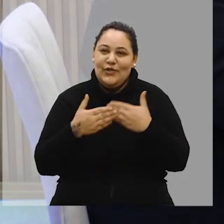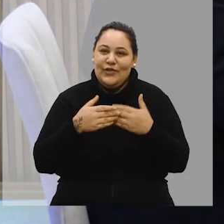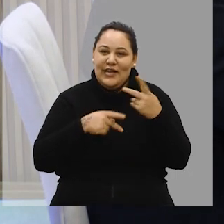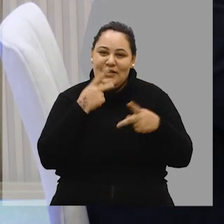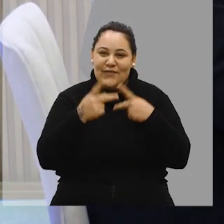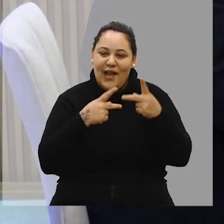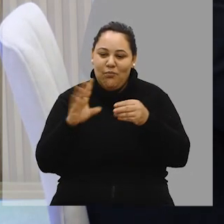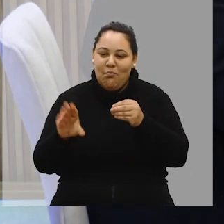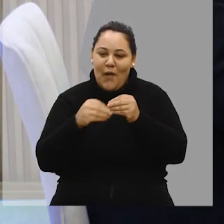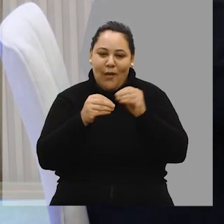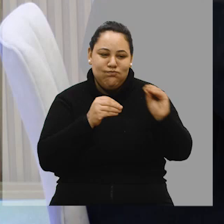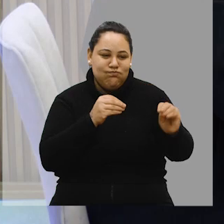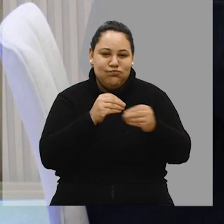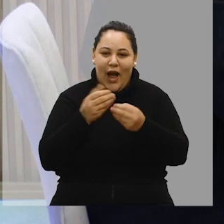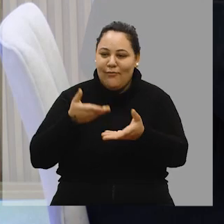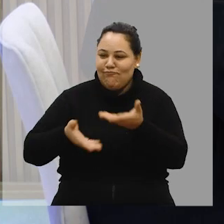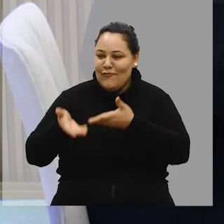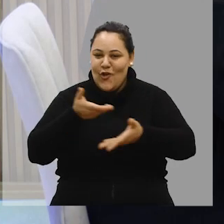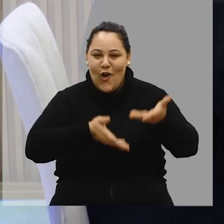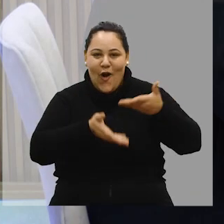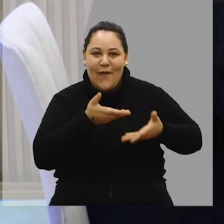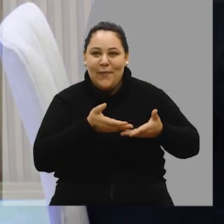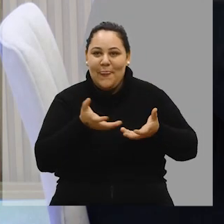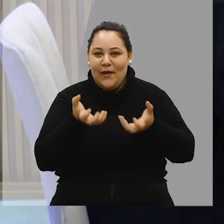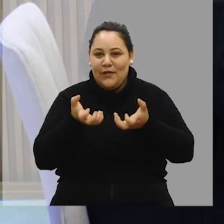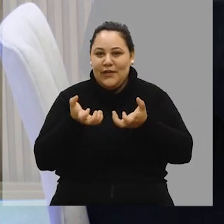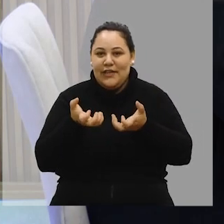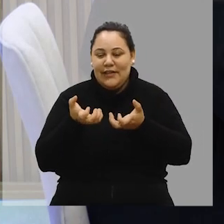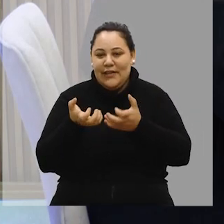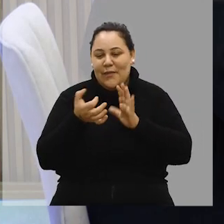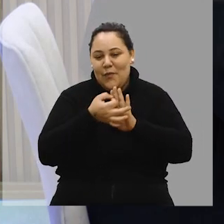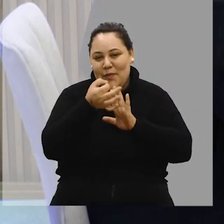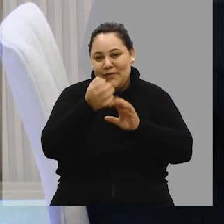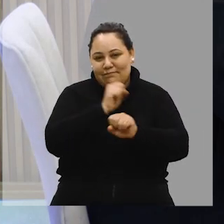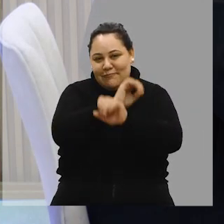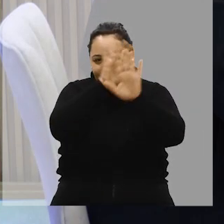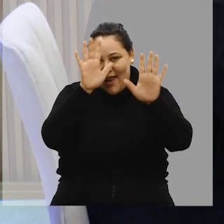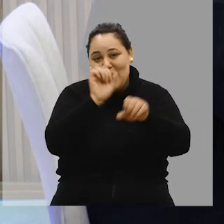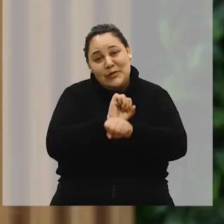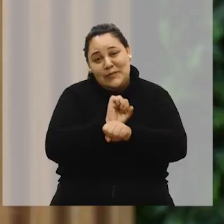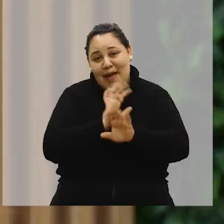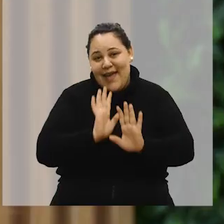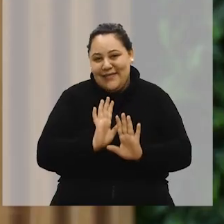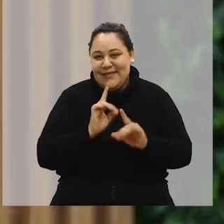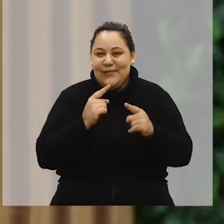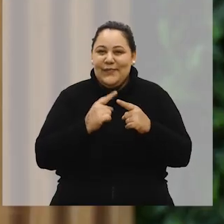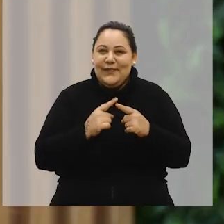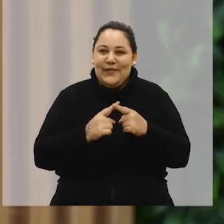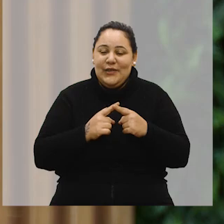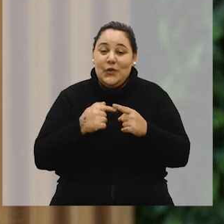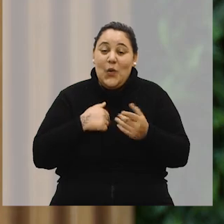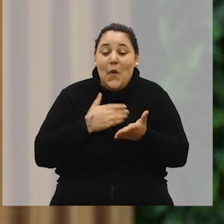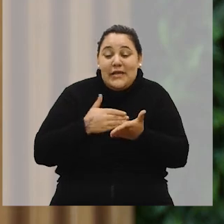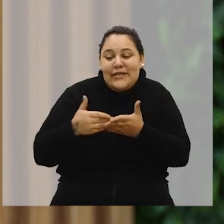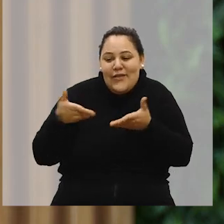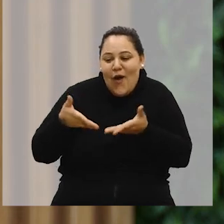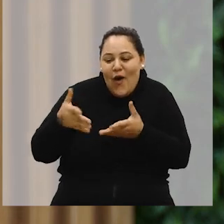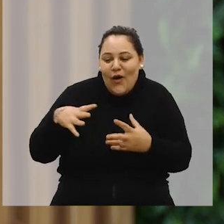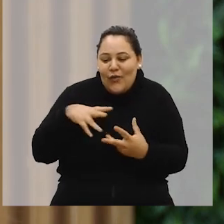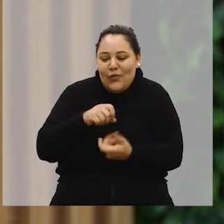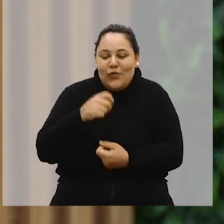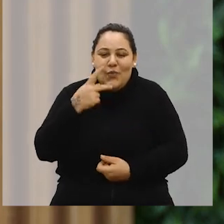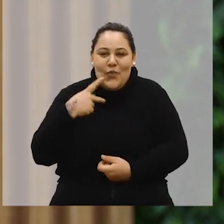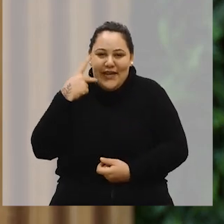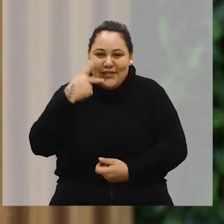as nossas falas se complementaram. Espero ter conseguido passar de forma clara a minha visão sobre isso, porque estou me inserindo nesse